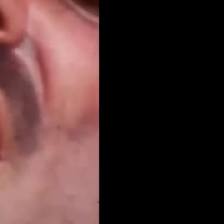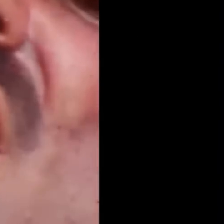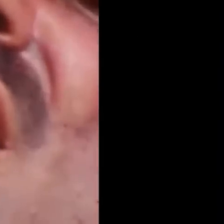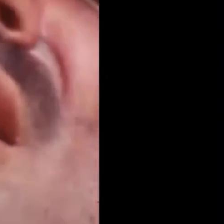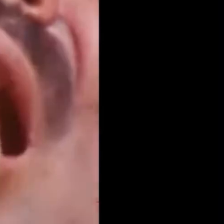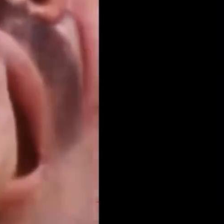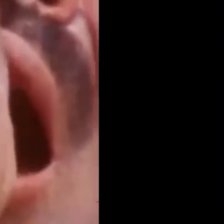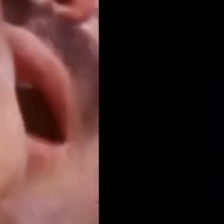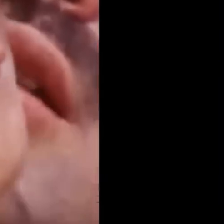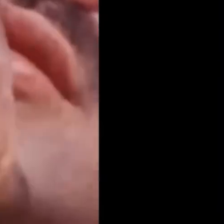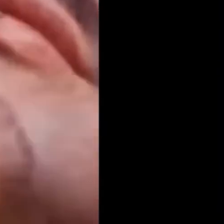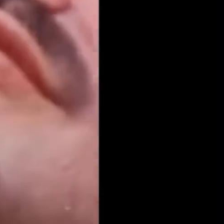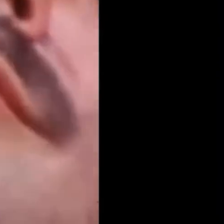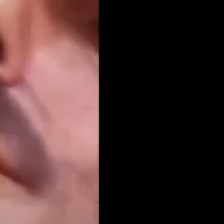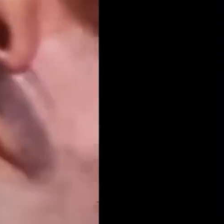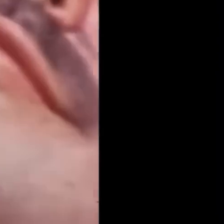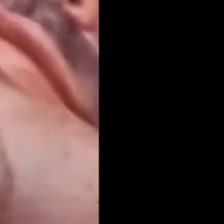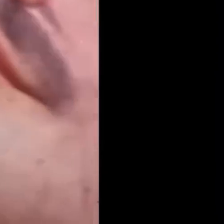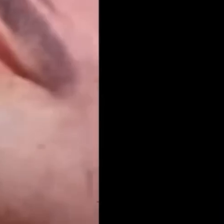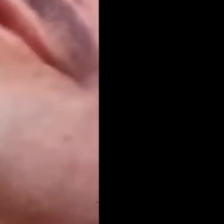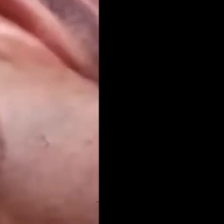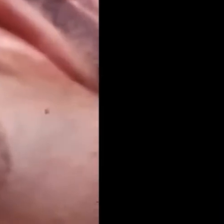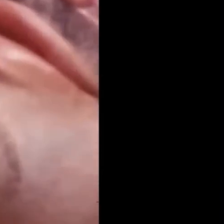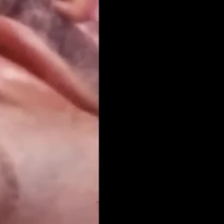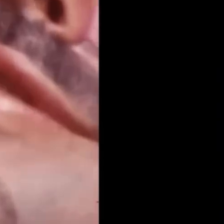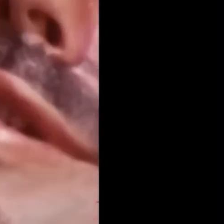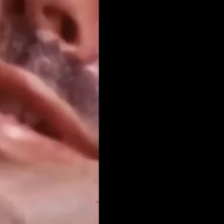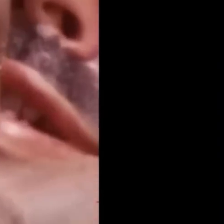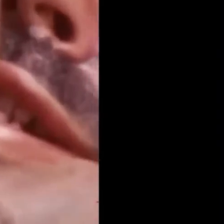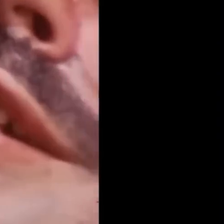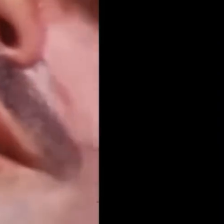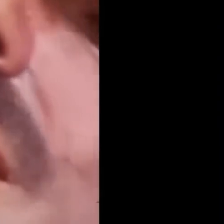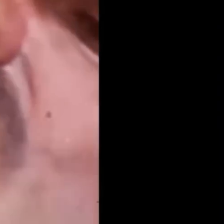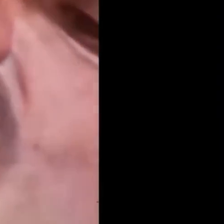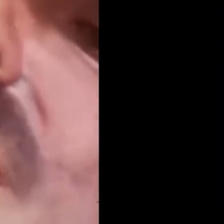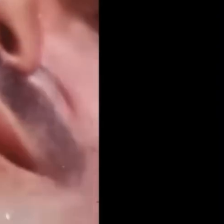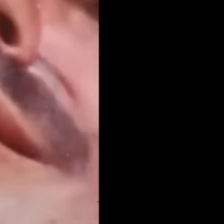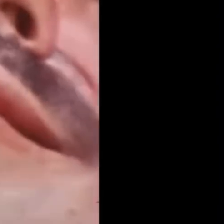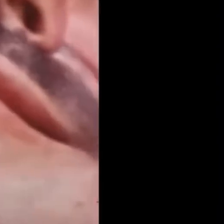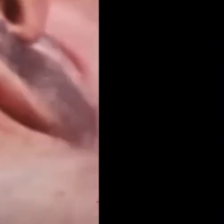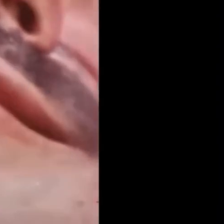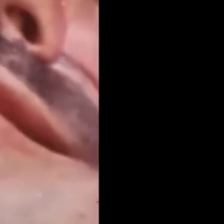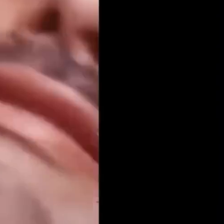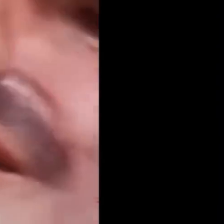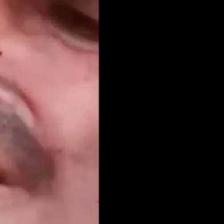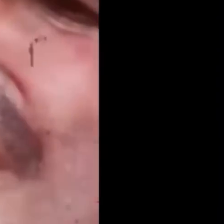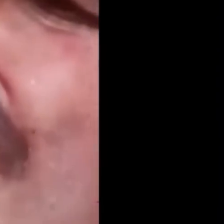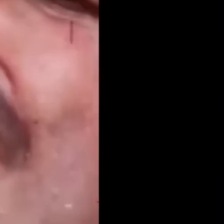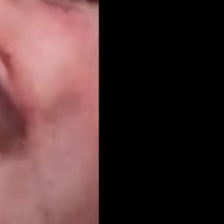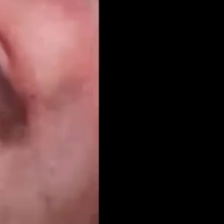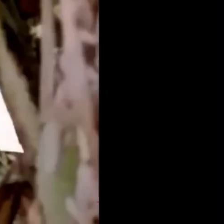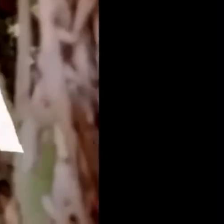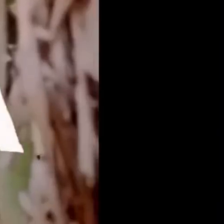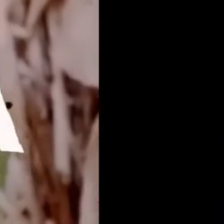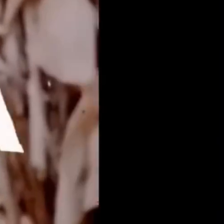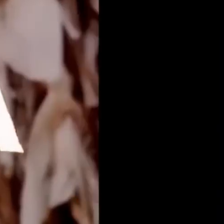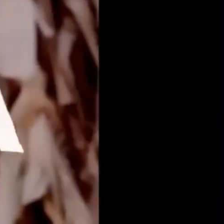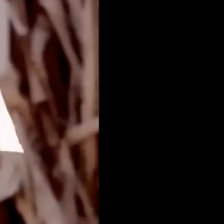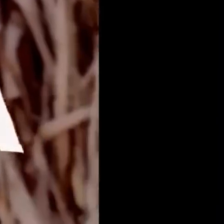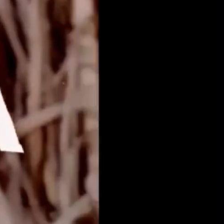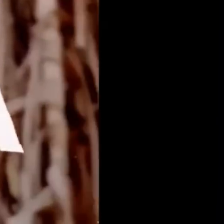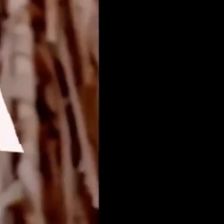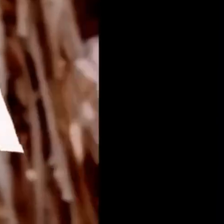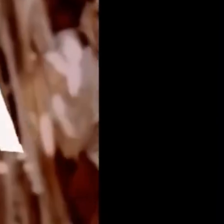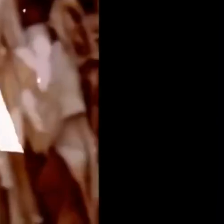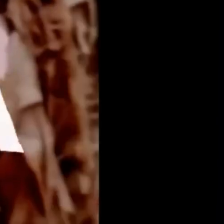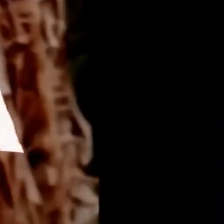da traição de uma esposa honrada. E é mais brasileiro.